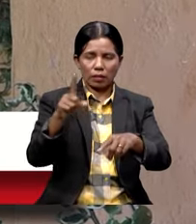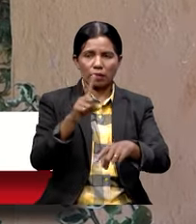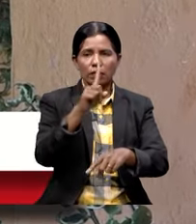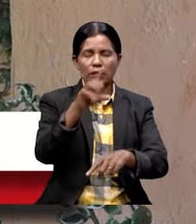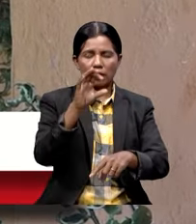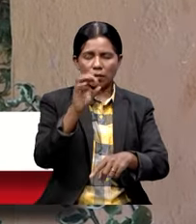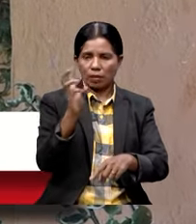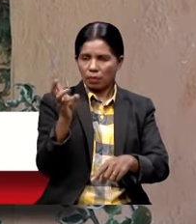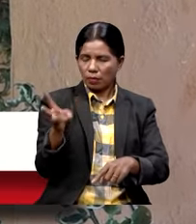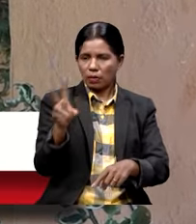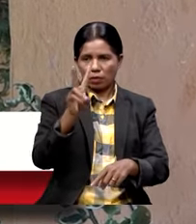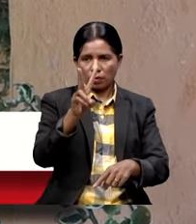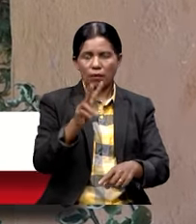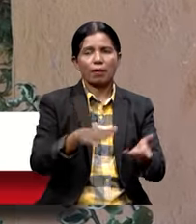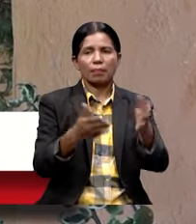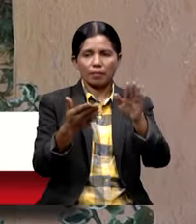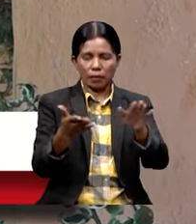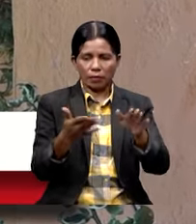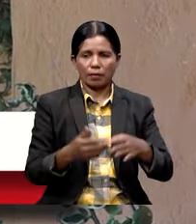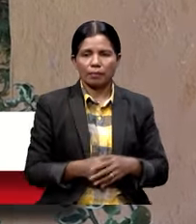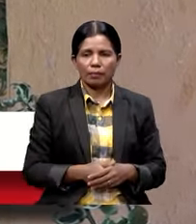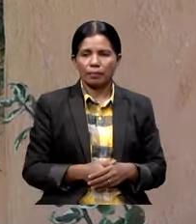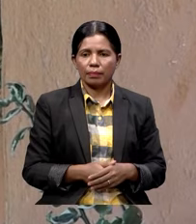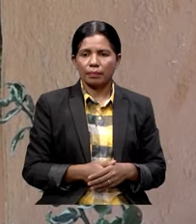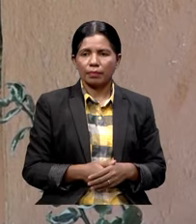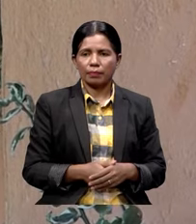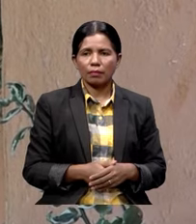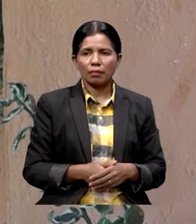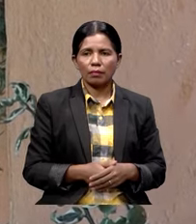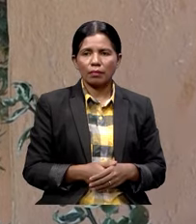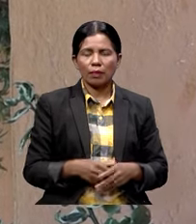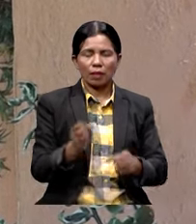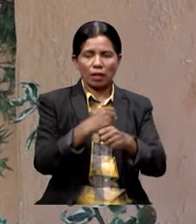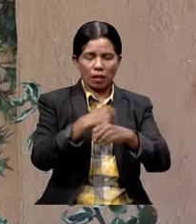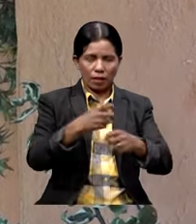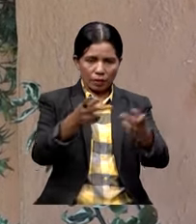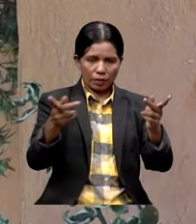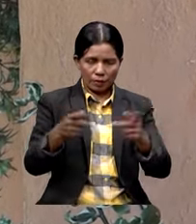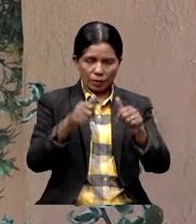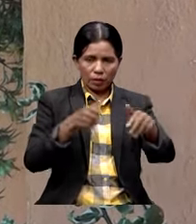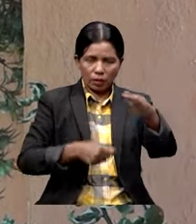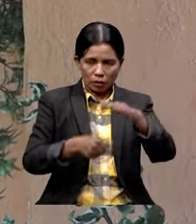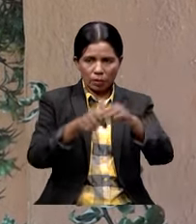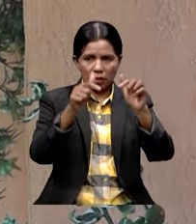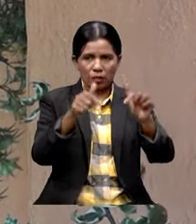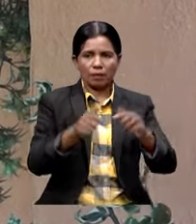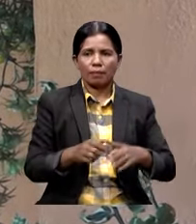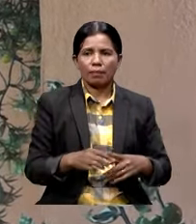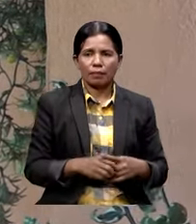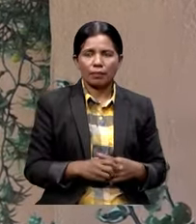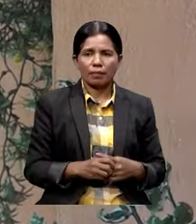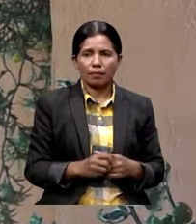272 remate e Santa Cruz. Isso é a lua né, prepara a lua né,